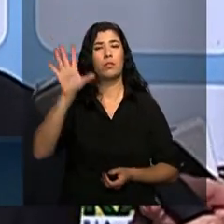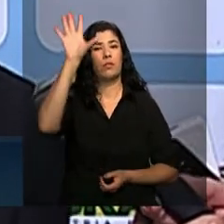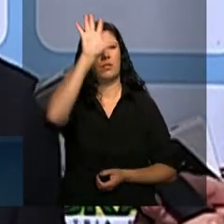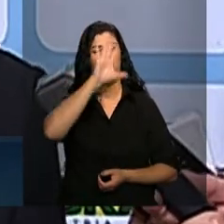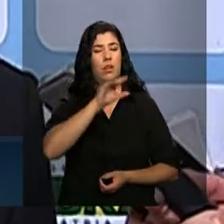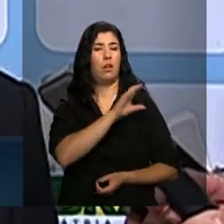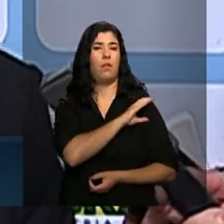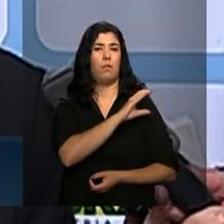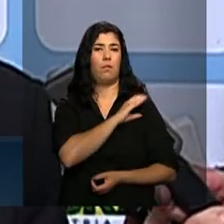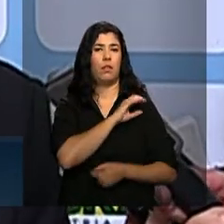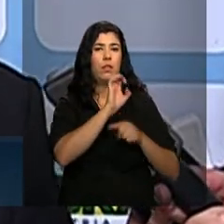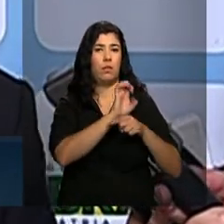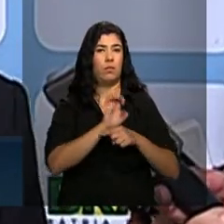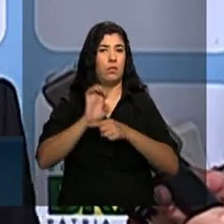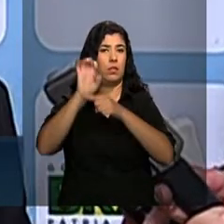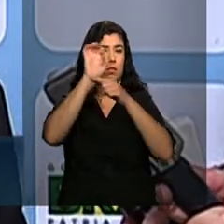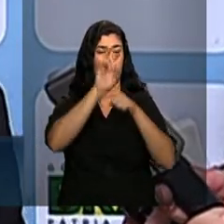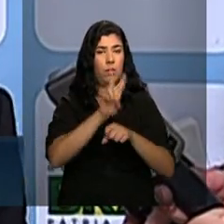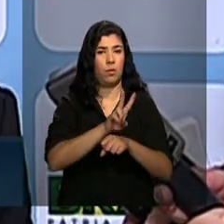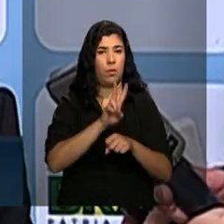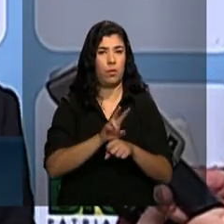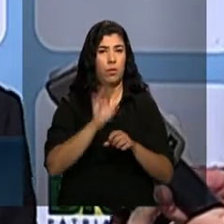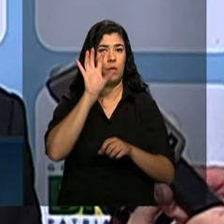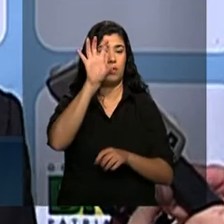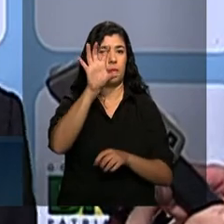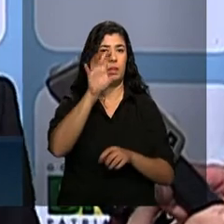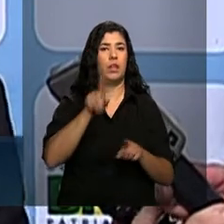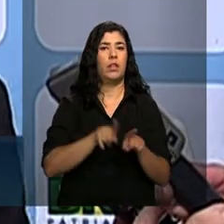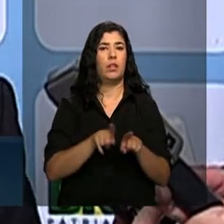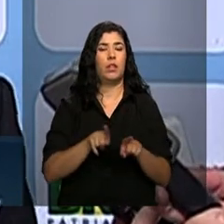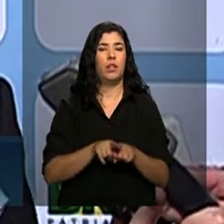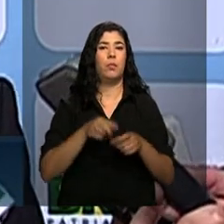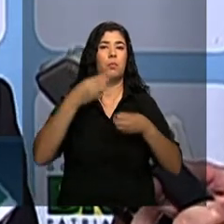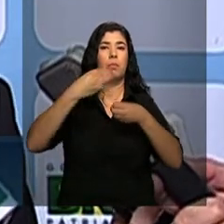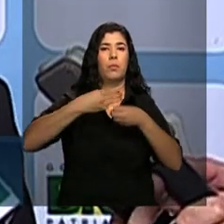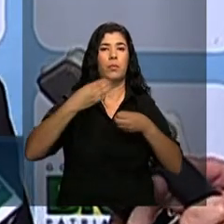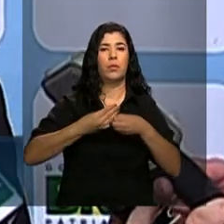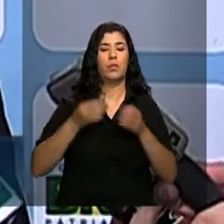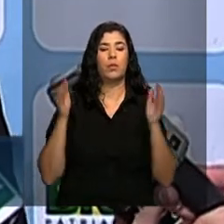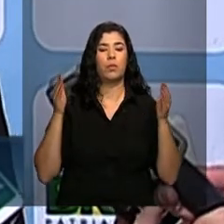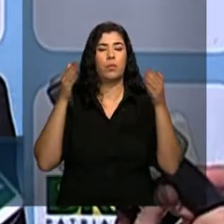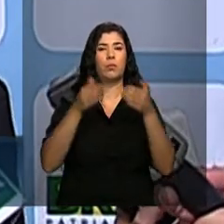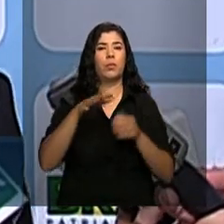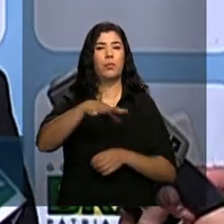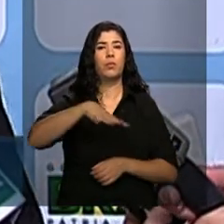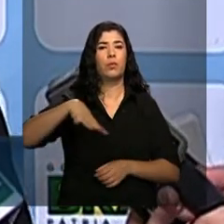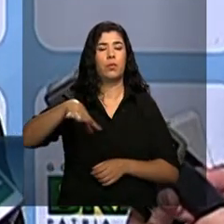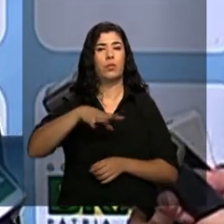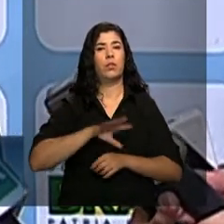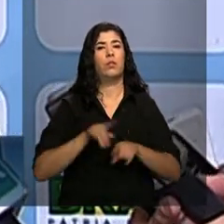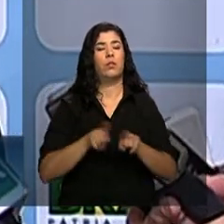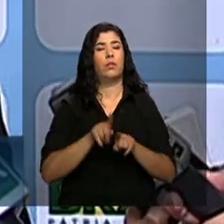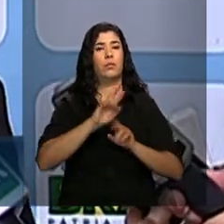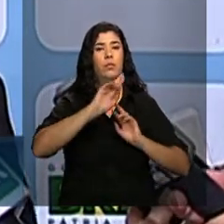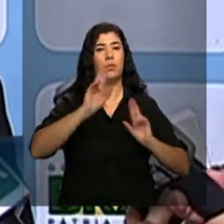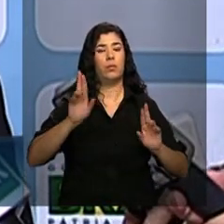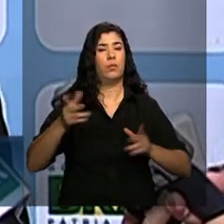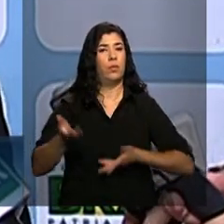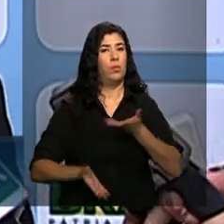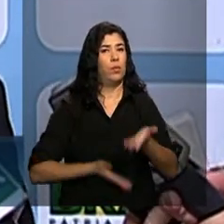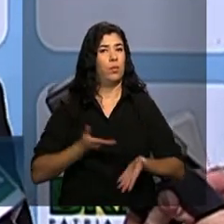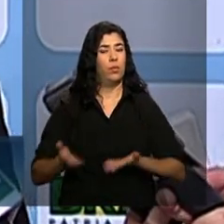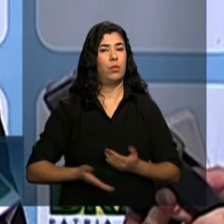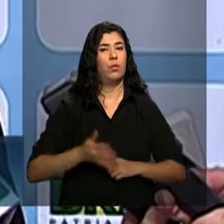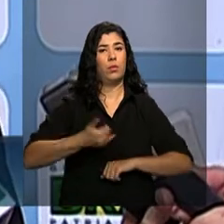coordenação estadual vai poder ter no âmbito do Estado. A coordenação hemorrede regional vai conseguir ter da sua região. E os serviços vão